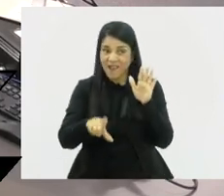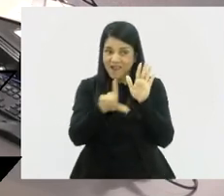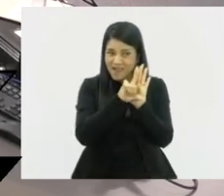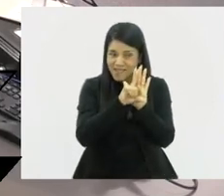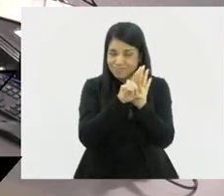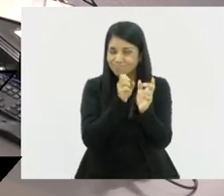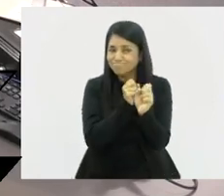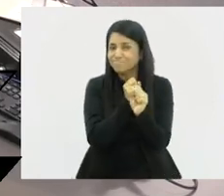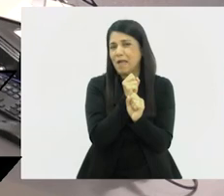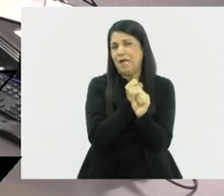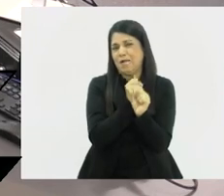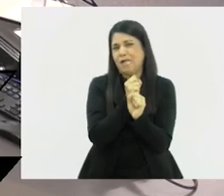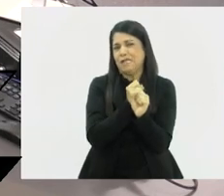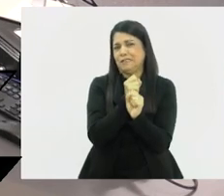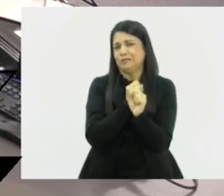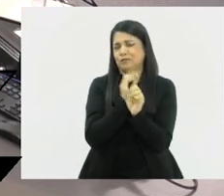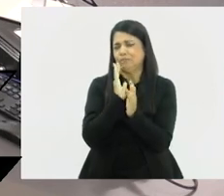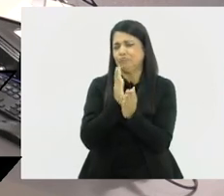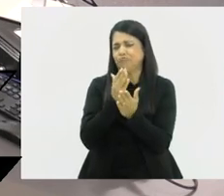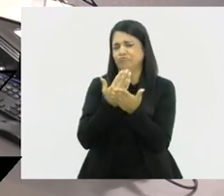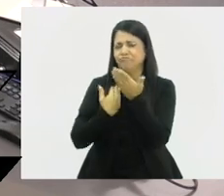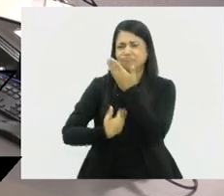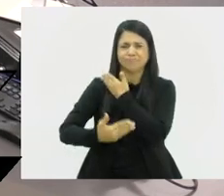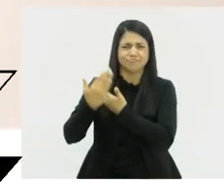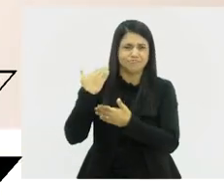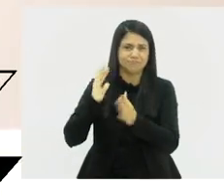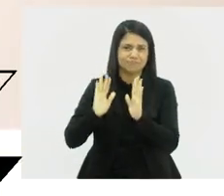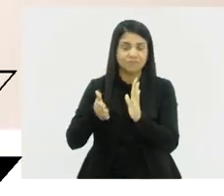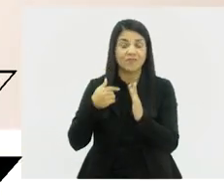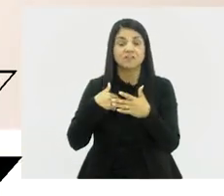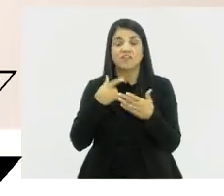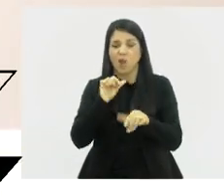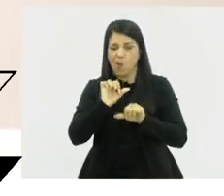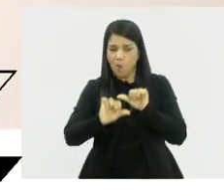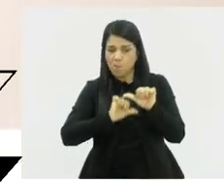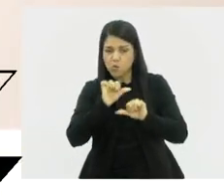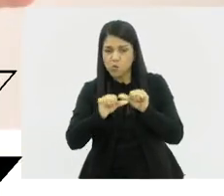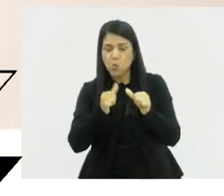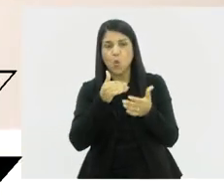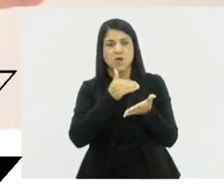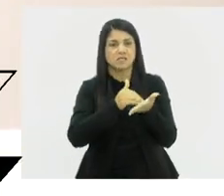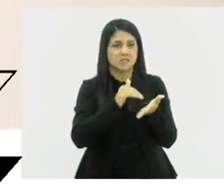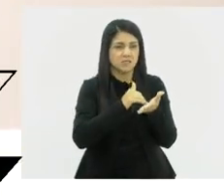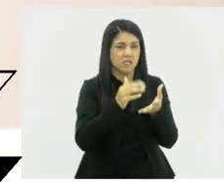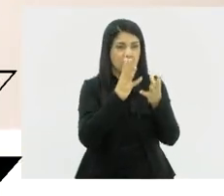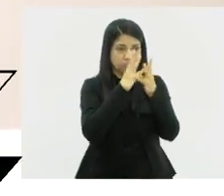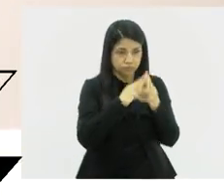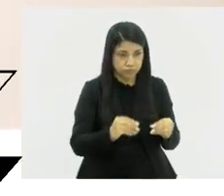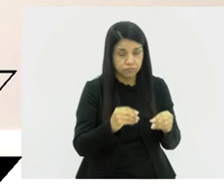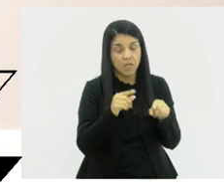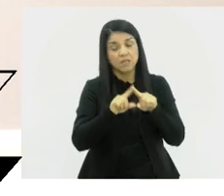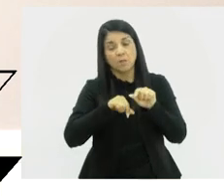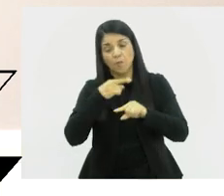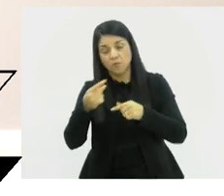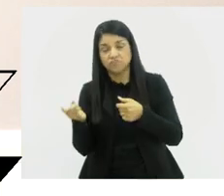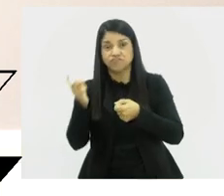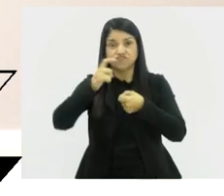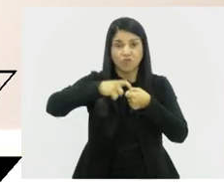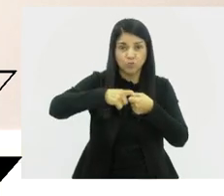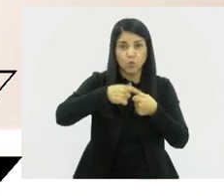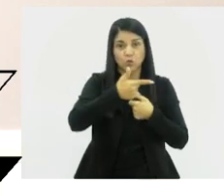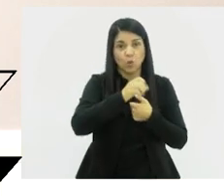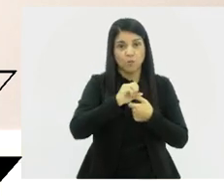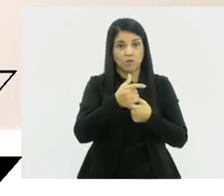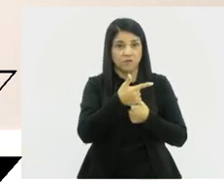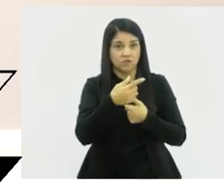longo disso, mudou, como Vossa Excelência lembrou, a secretaria foi extinta, depois voltou a funcionar, mas as